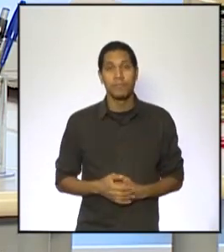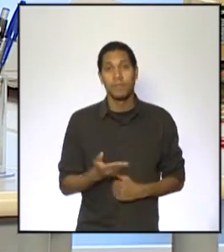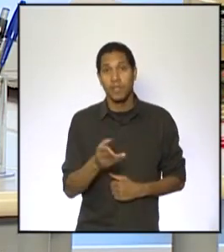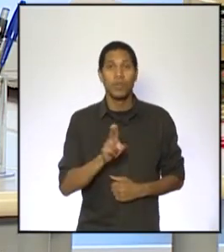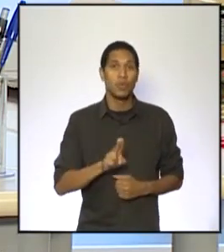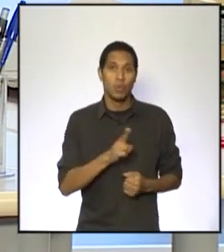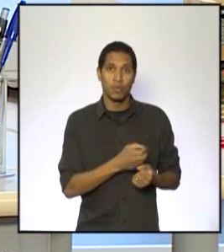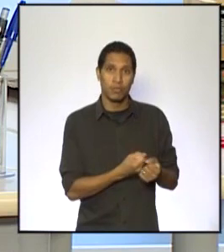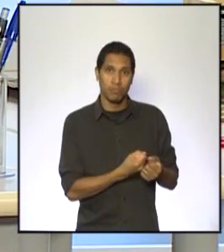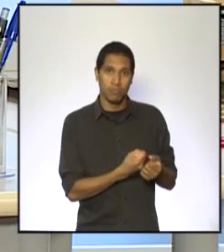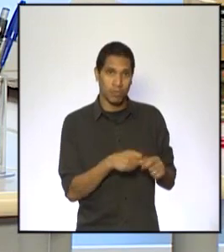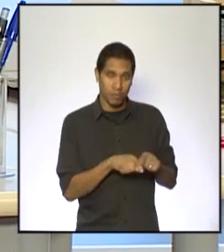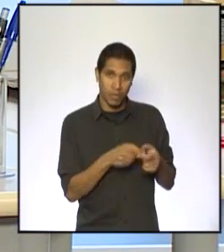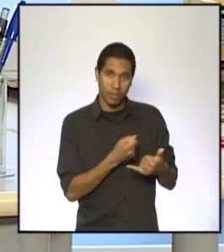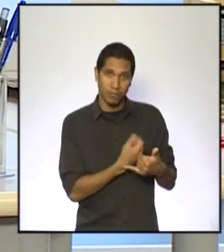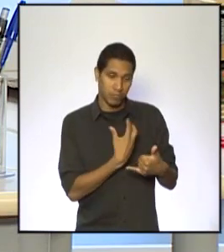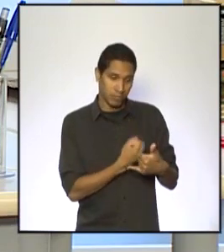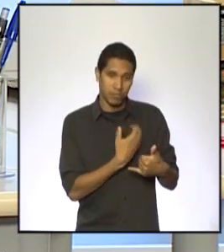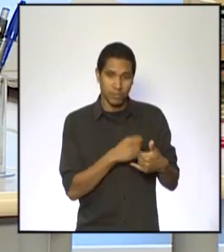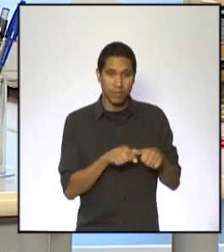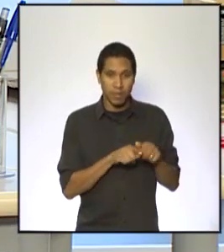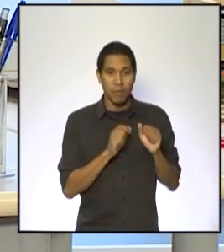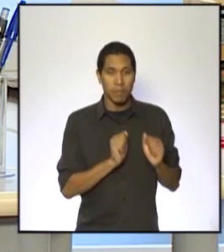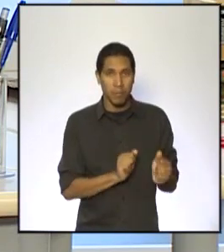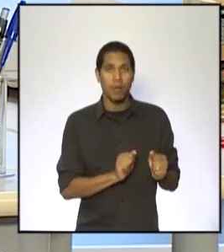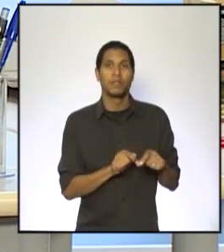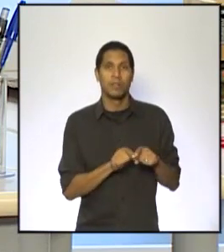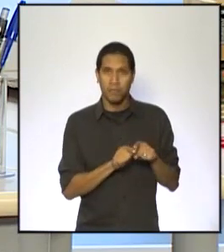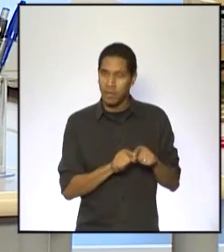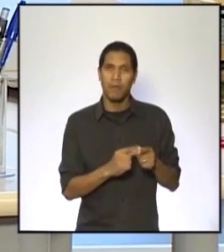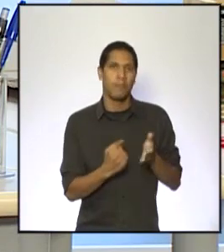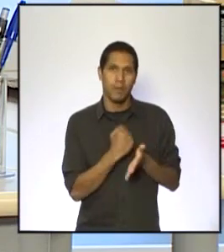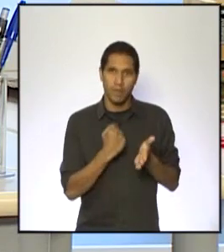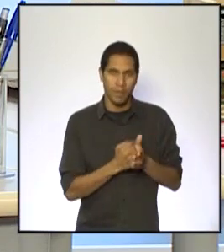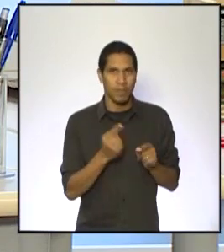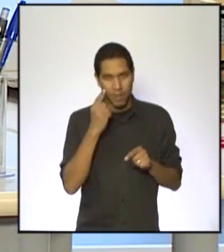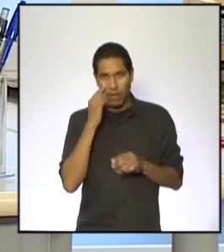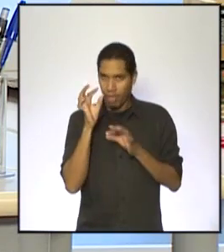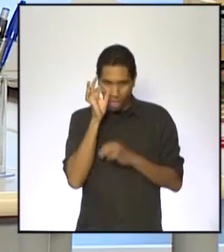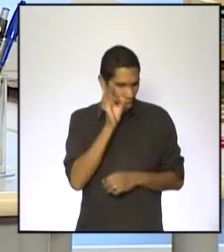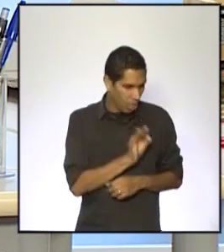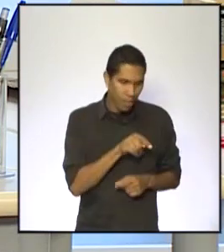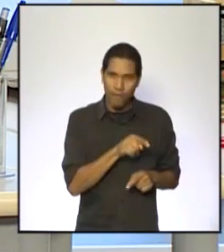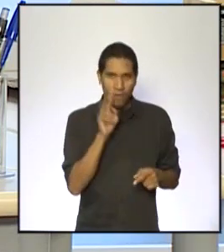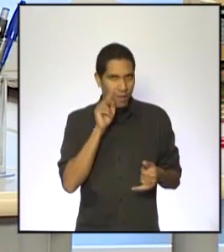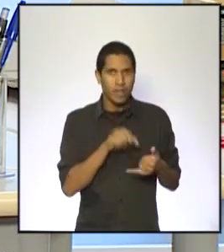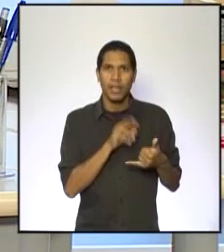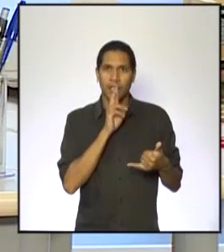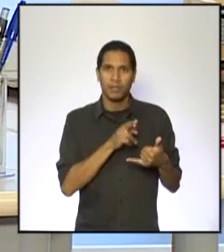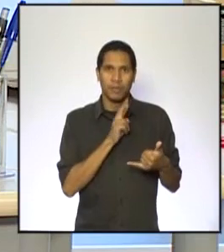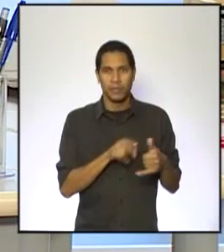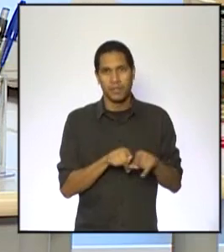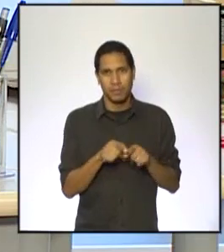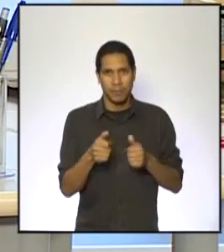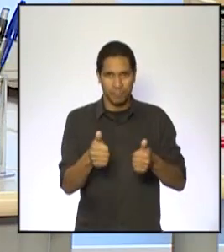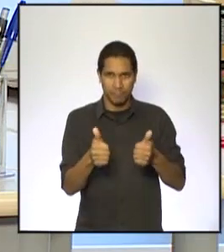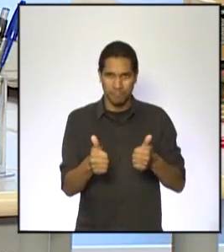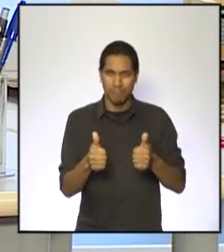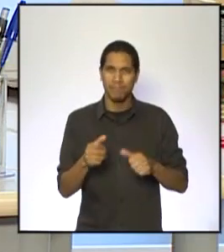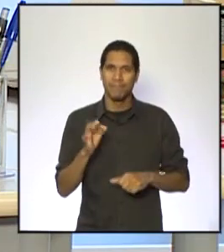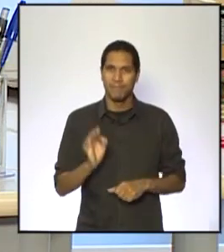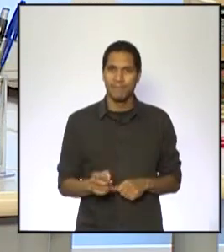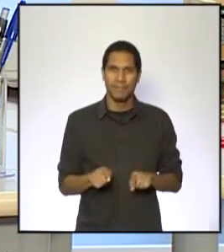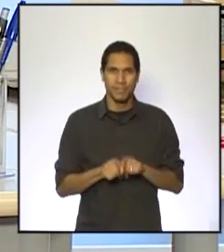chat a qualquer momento, que eu estou aqui conectada com vocês para tirar as dúvidas e a gente fazer essa